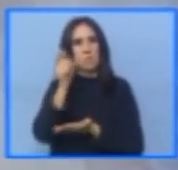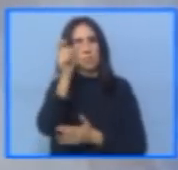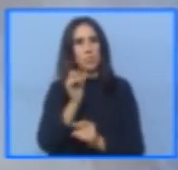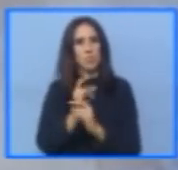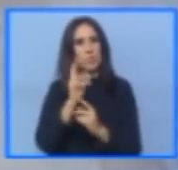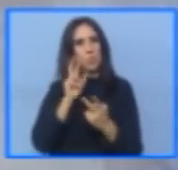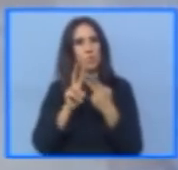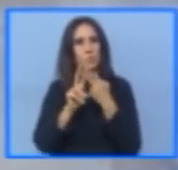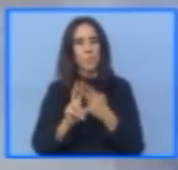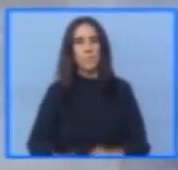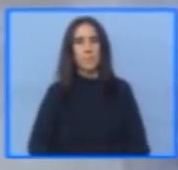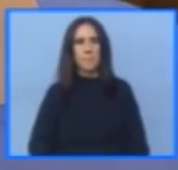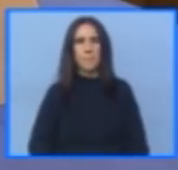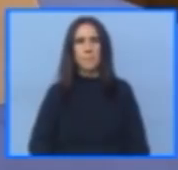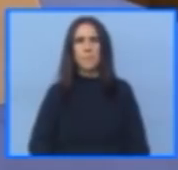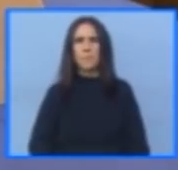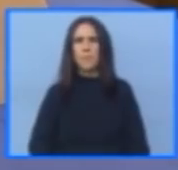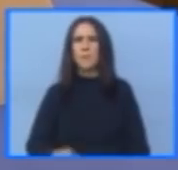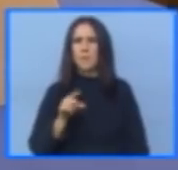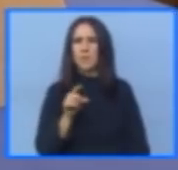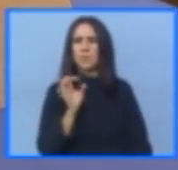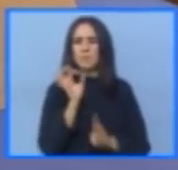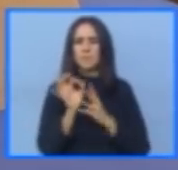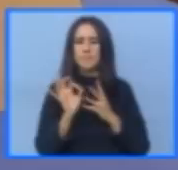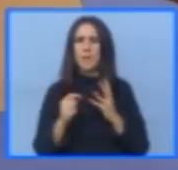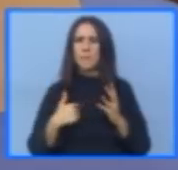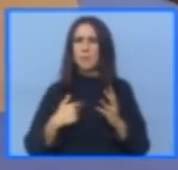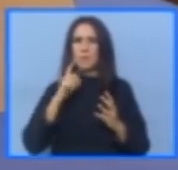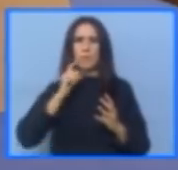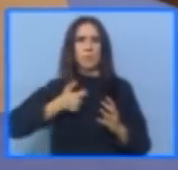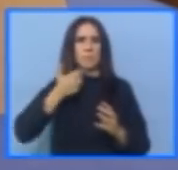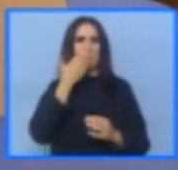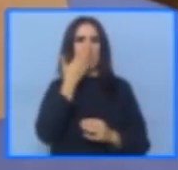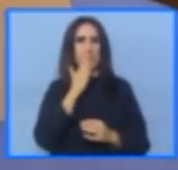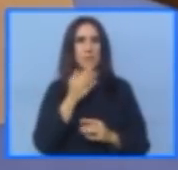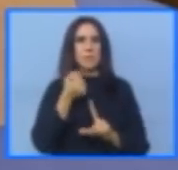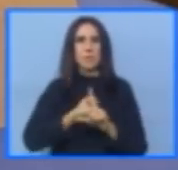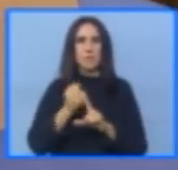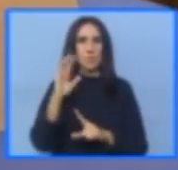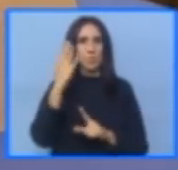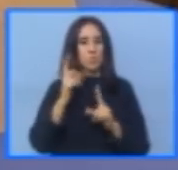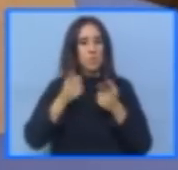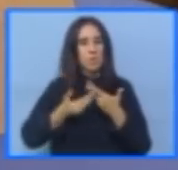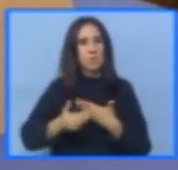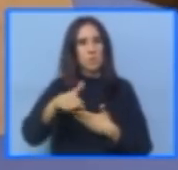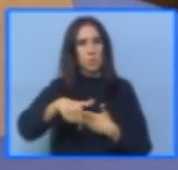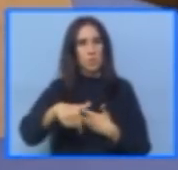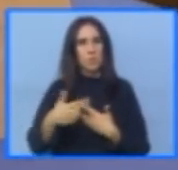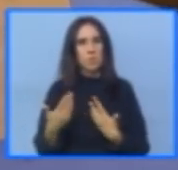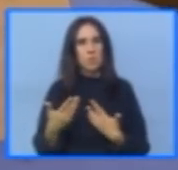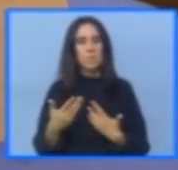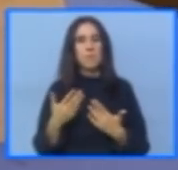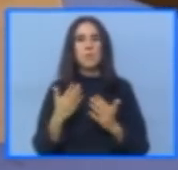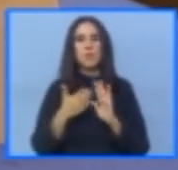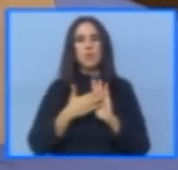outro. Esta dimensão, a mim, parece-me de facto fundamental. E é um dos grandes desafios que se lançam hoje à própria dinâmica